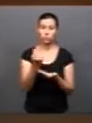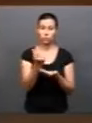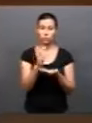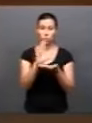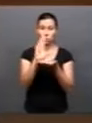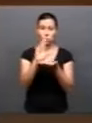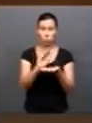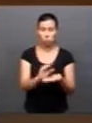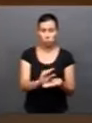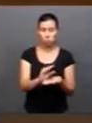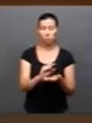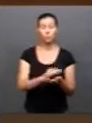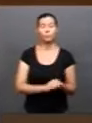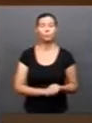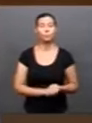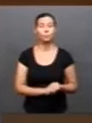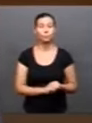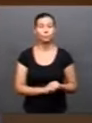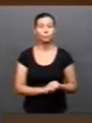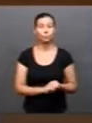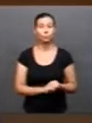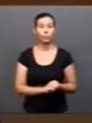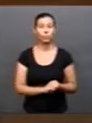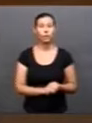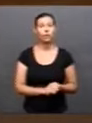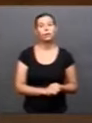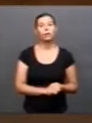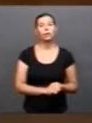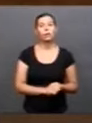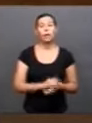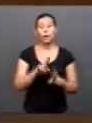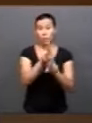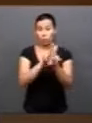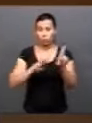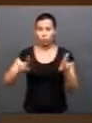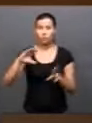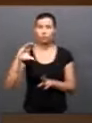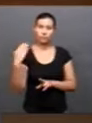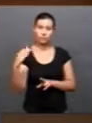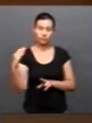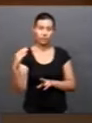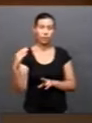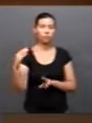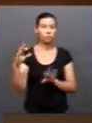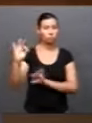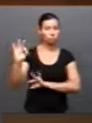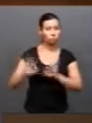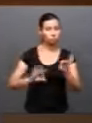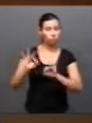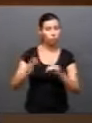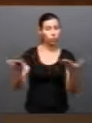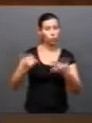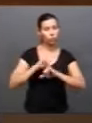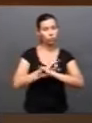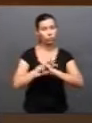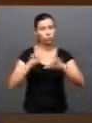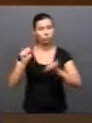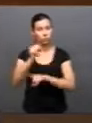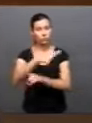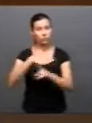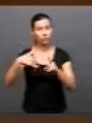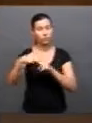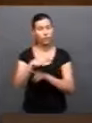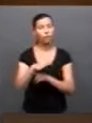a ciência que a UFO produz, né, pode ser divulgada junto à sociedade para que a sociedade